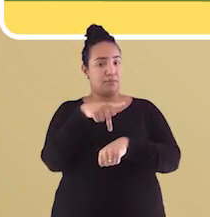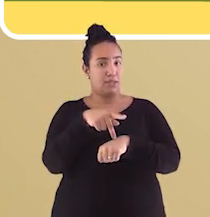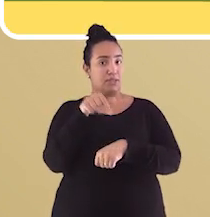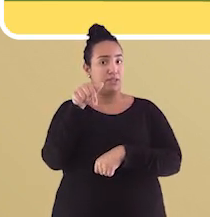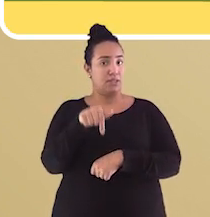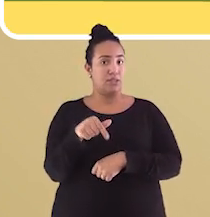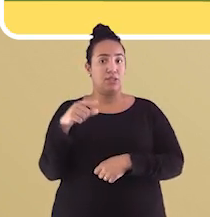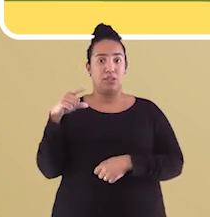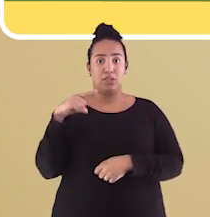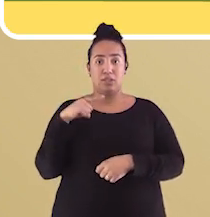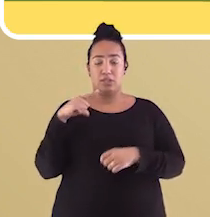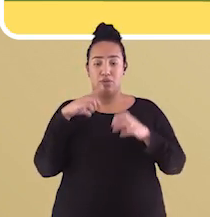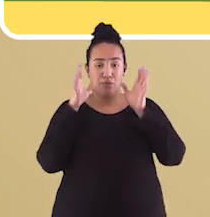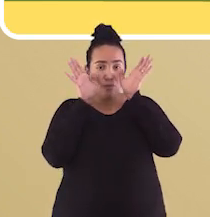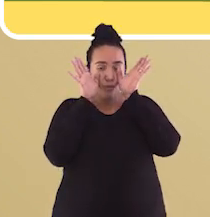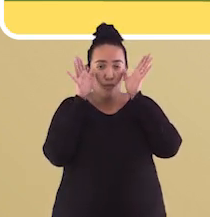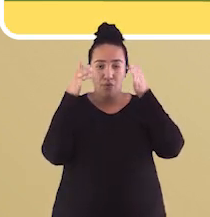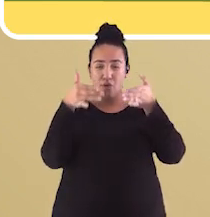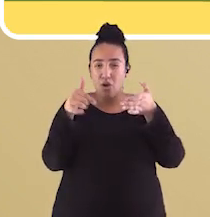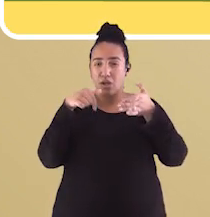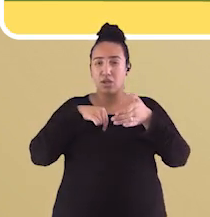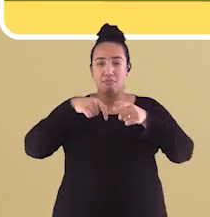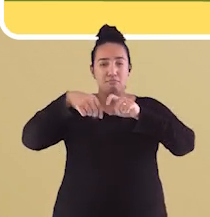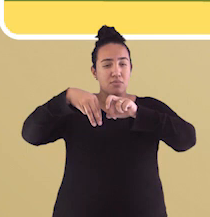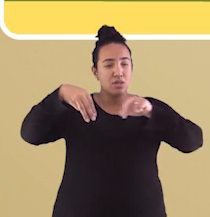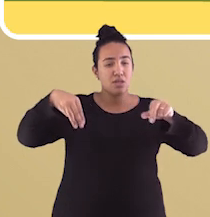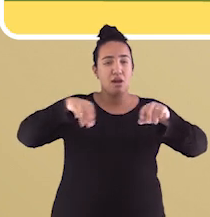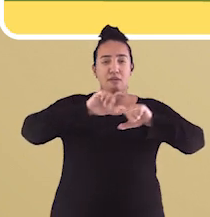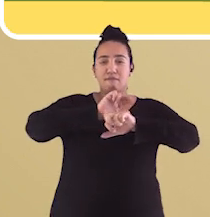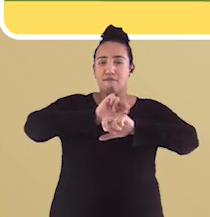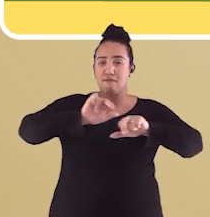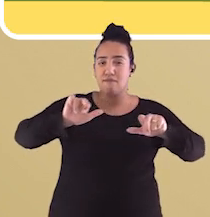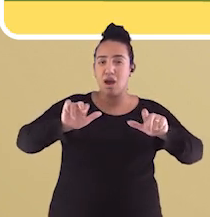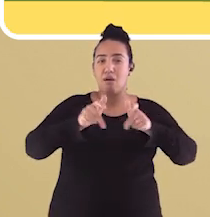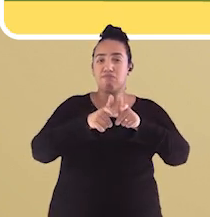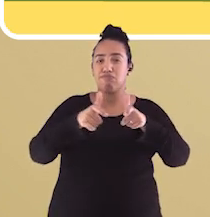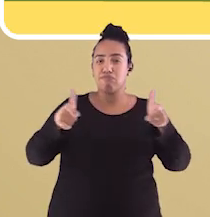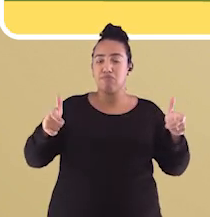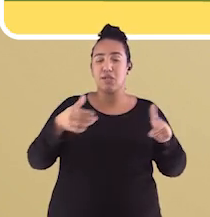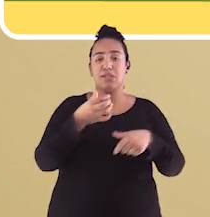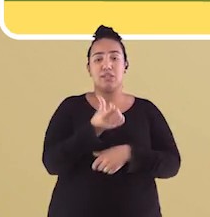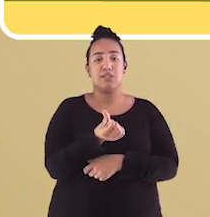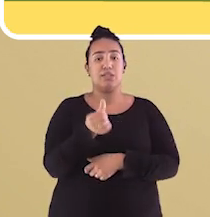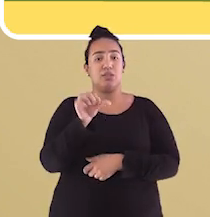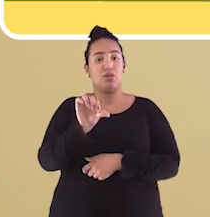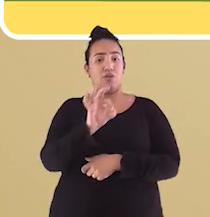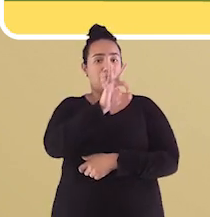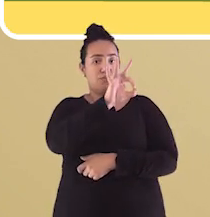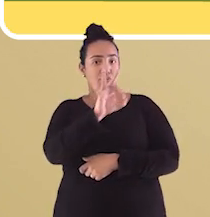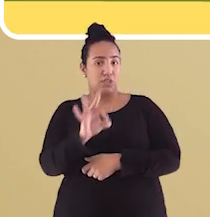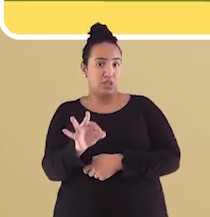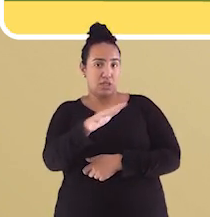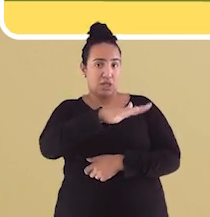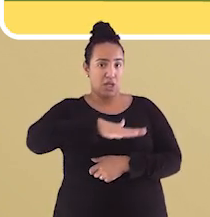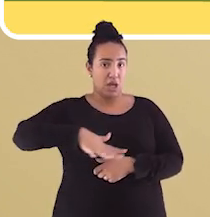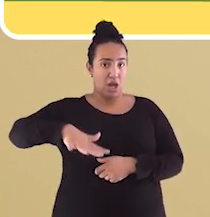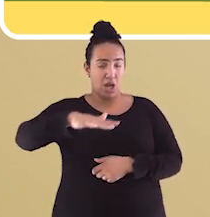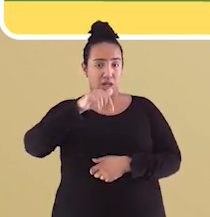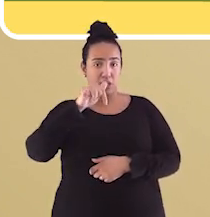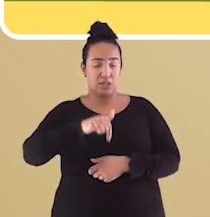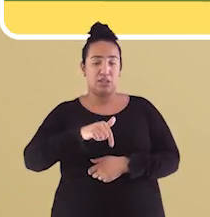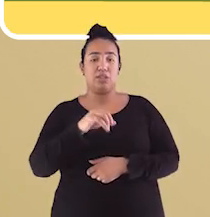maior concentração mundial de riquezas minerais, com 69% das reservas mundiais